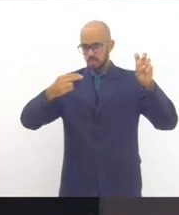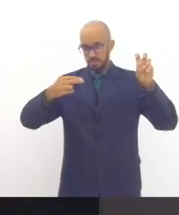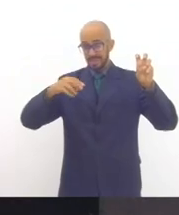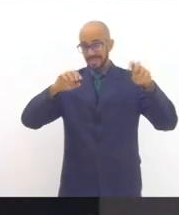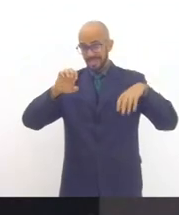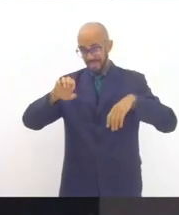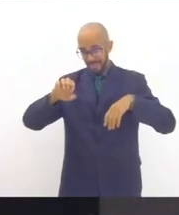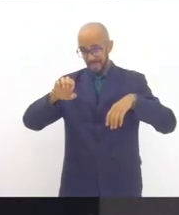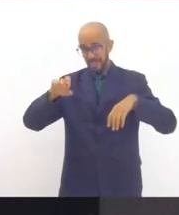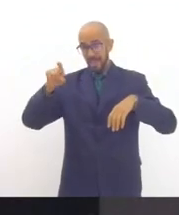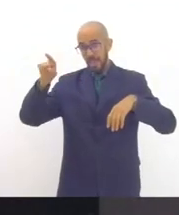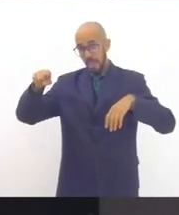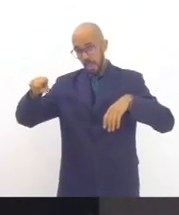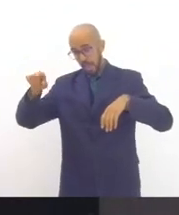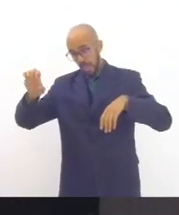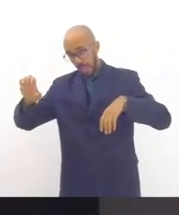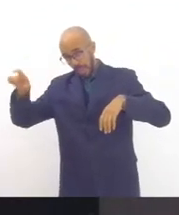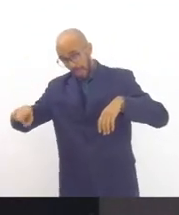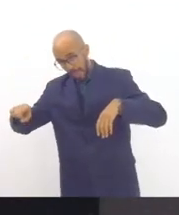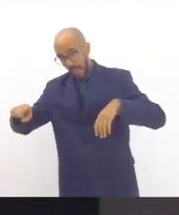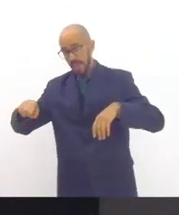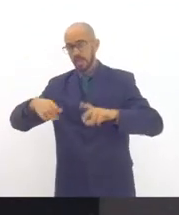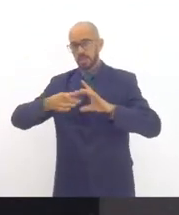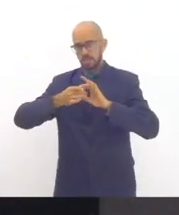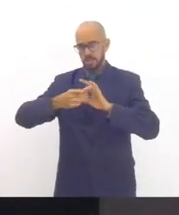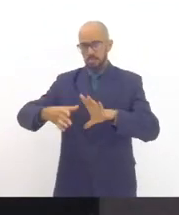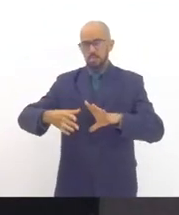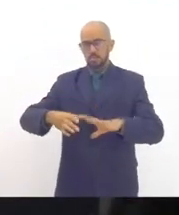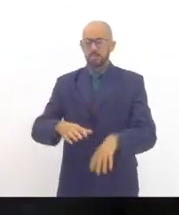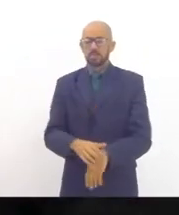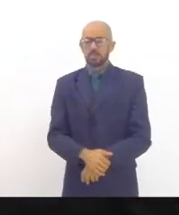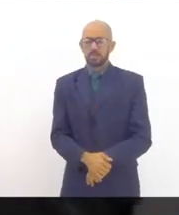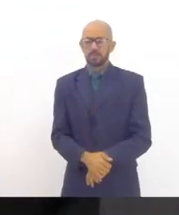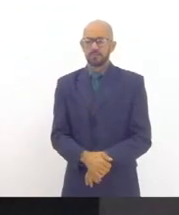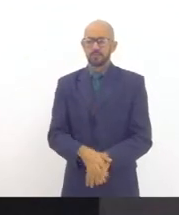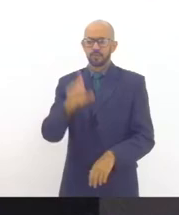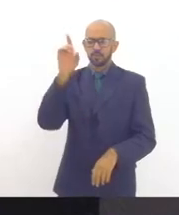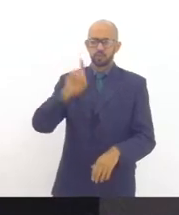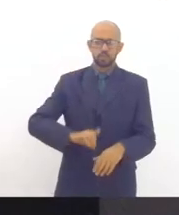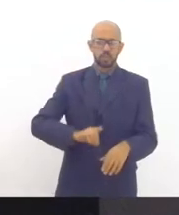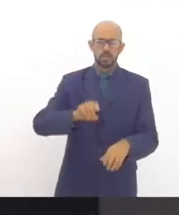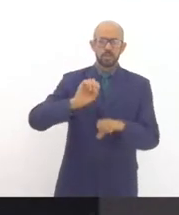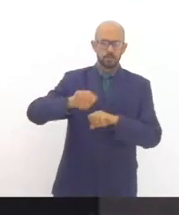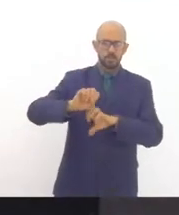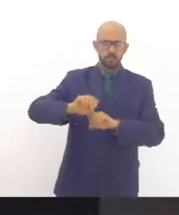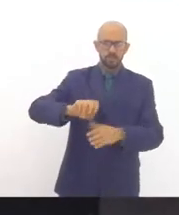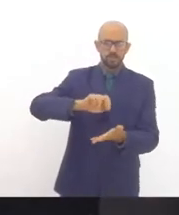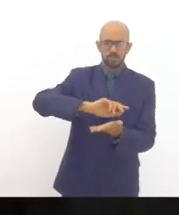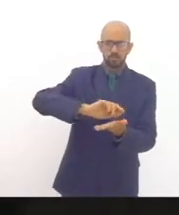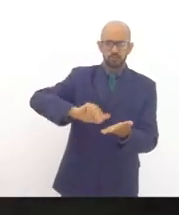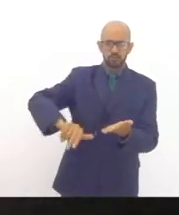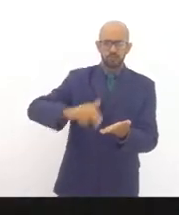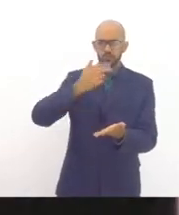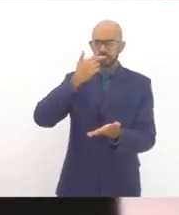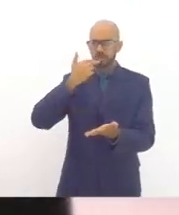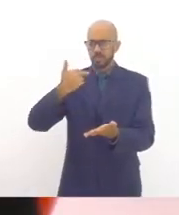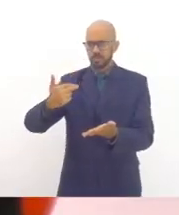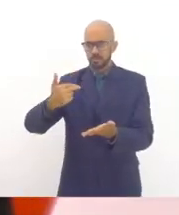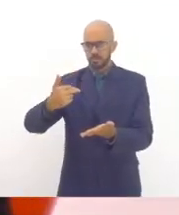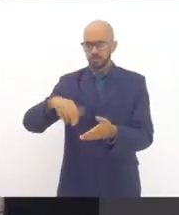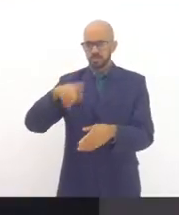Democracia. Pelo direito a uma educação plurilingüe, carta manifesto de professores de línguas de redes